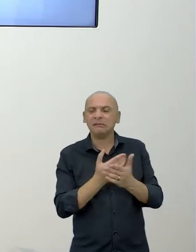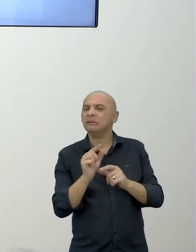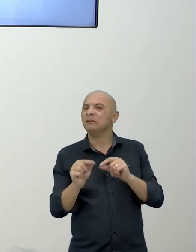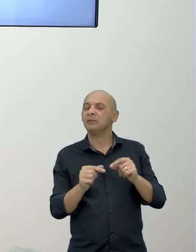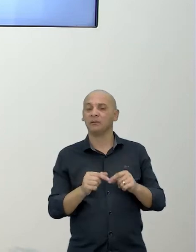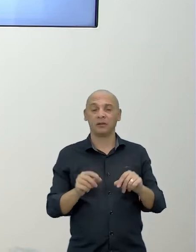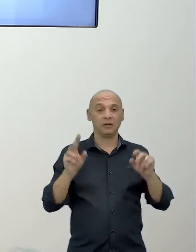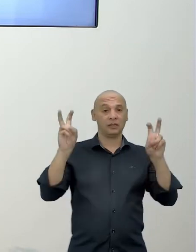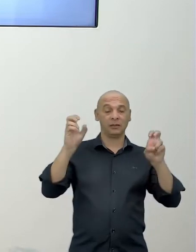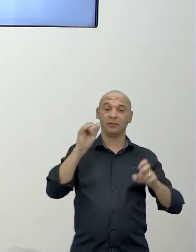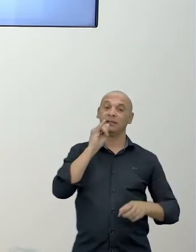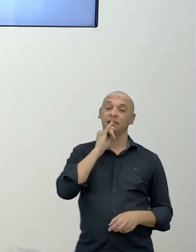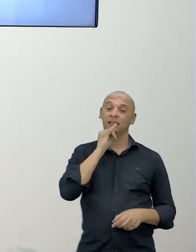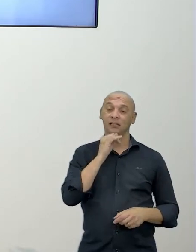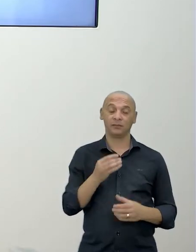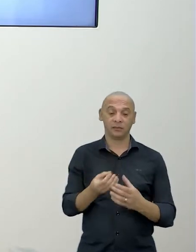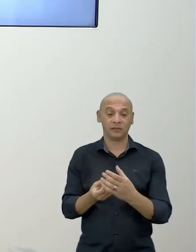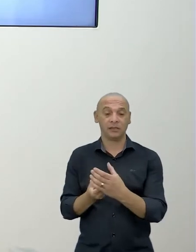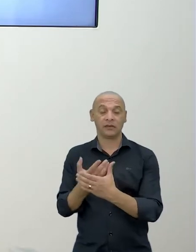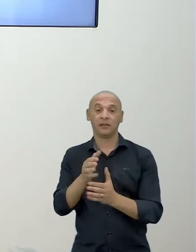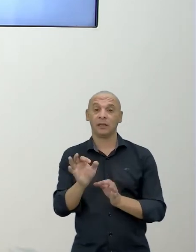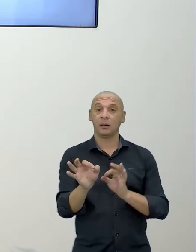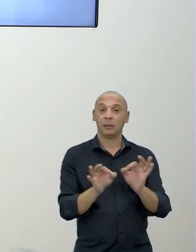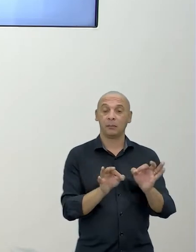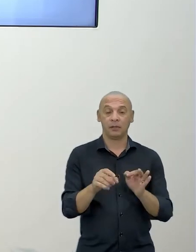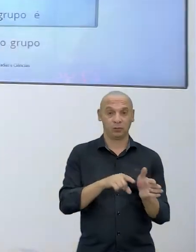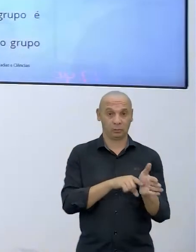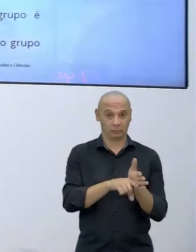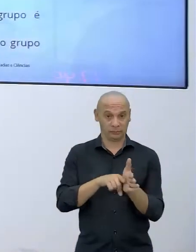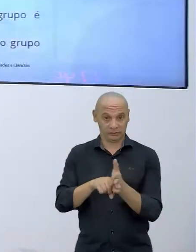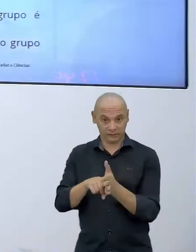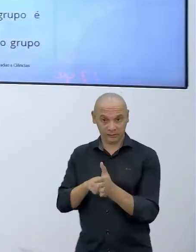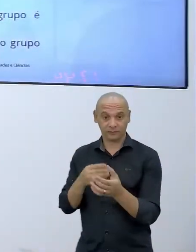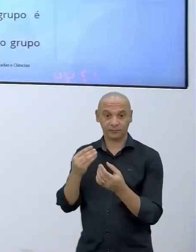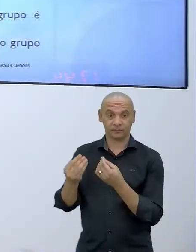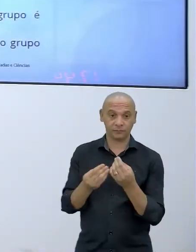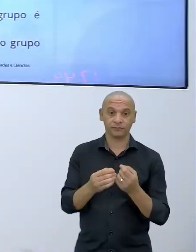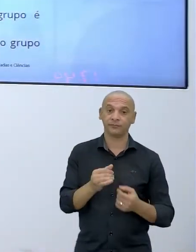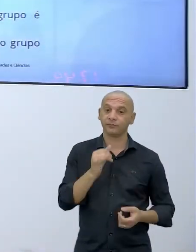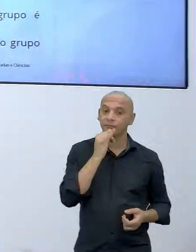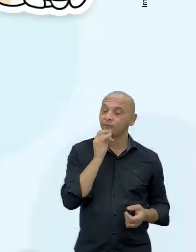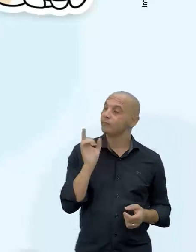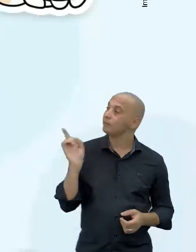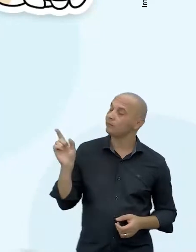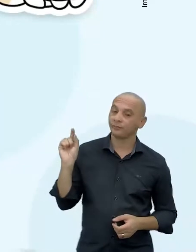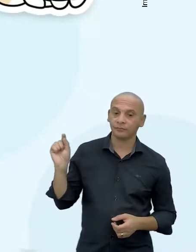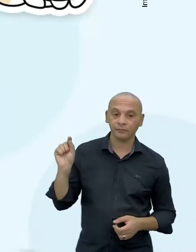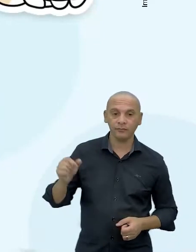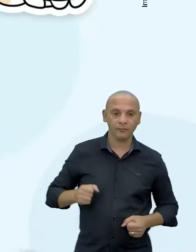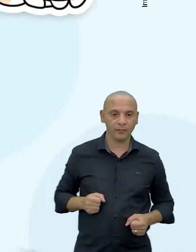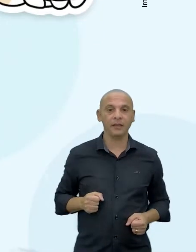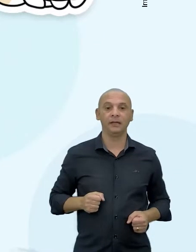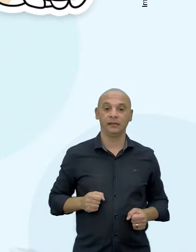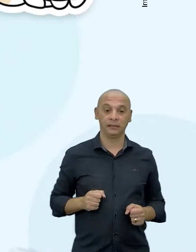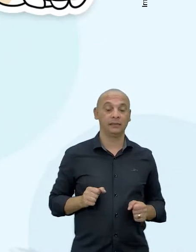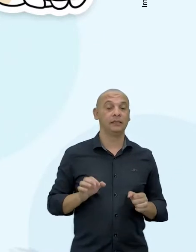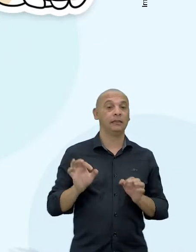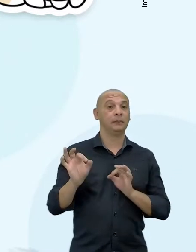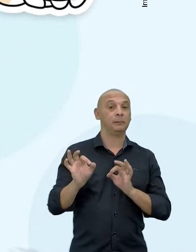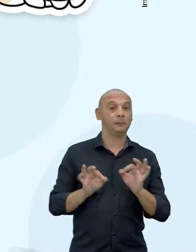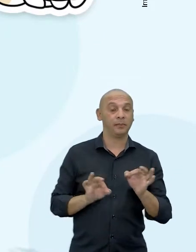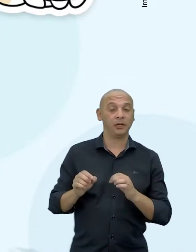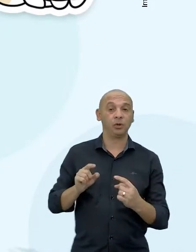assunto. Mas, o que é esse estudo de caso, no fim das contas? Então, quando a gente fala sobre, por exemplo, a elaboração de um plano de